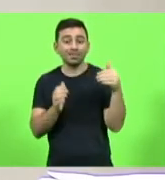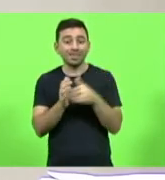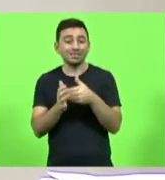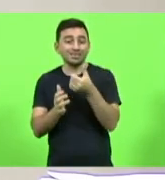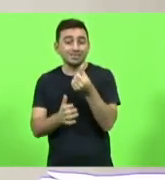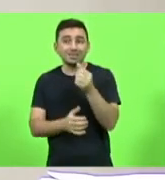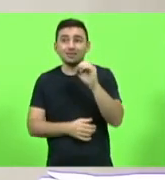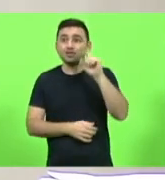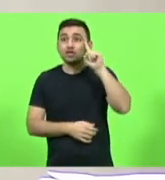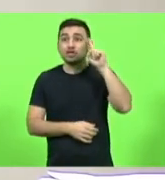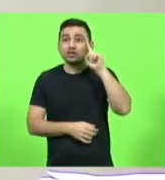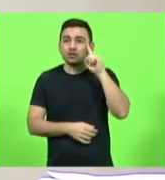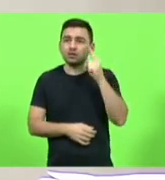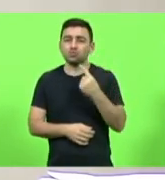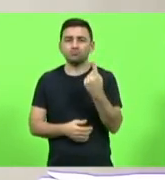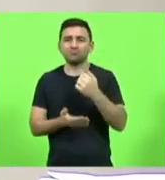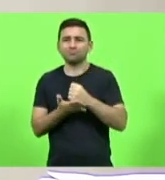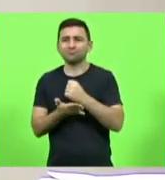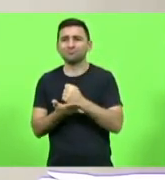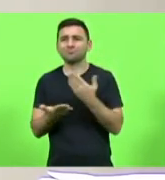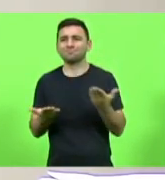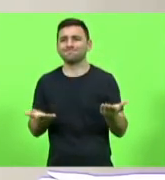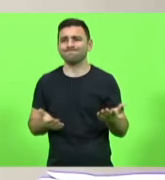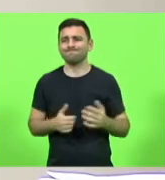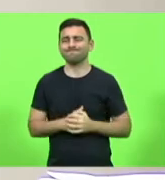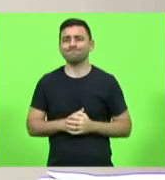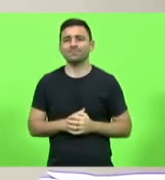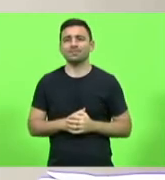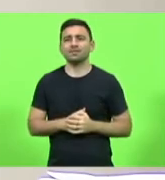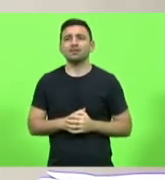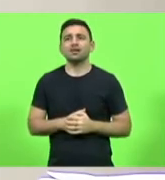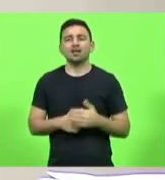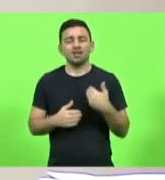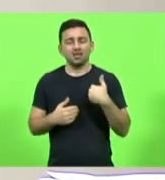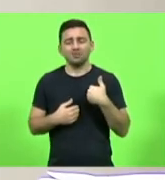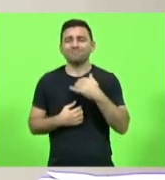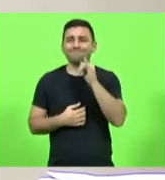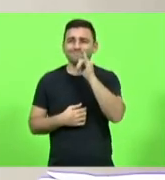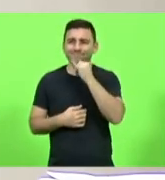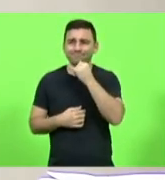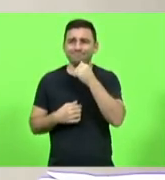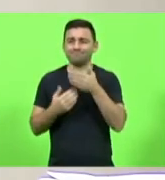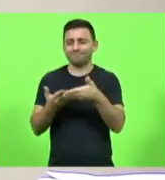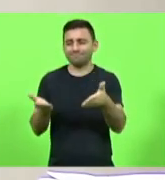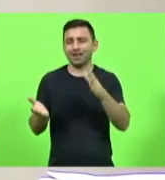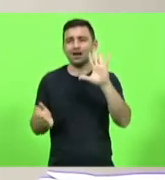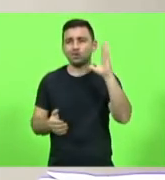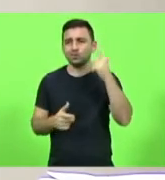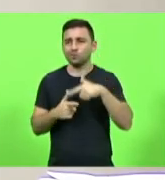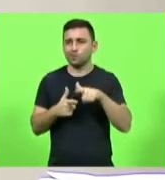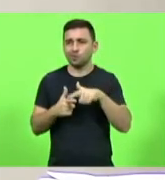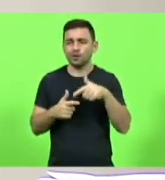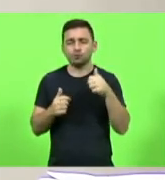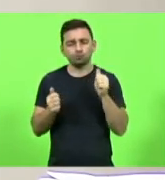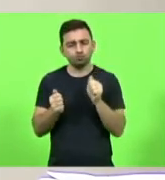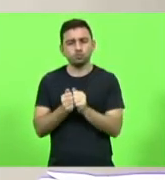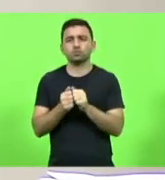protocolo. Então, eu lamento muito que esteja acontecendo com a Celesc e me junto com vocês nessa nota de repúdio.